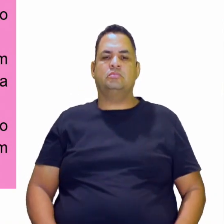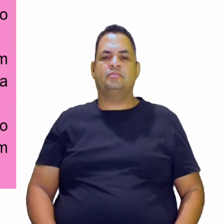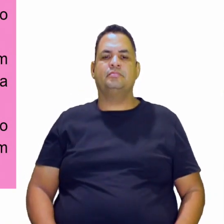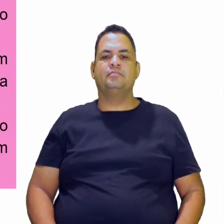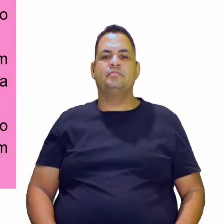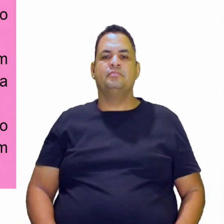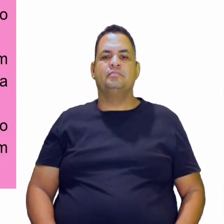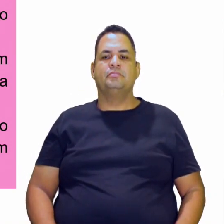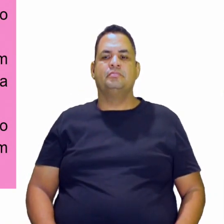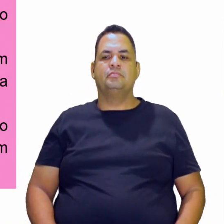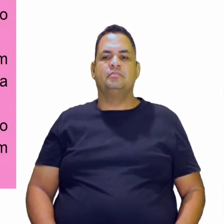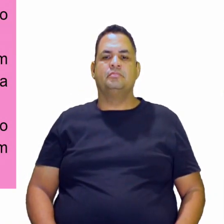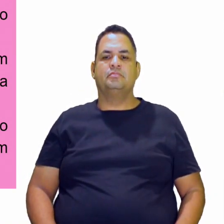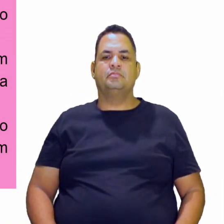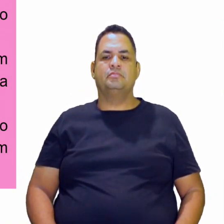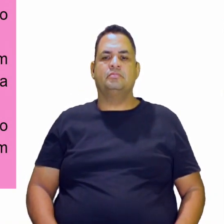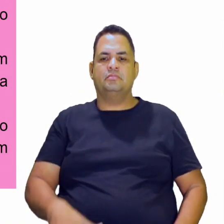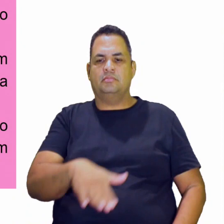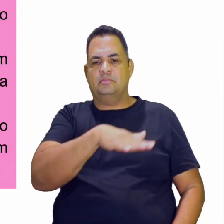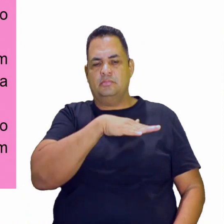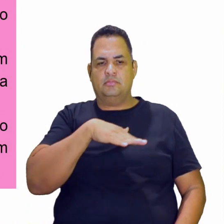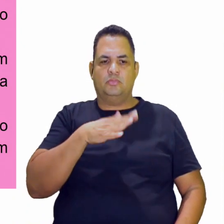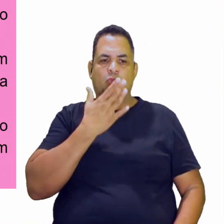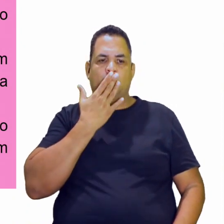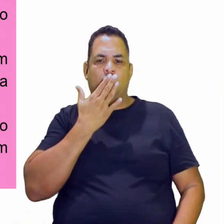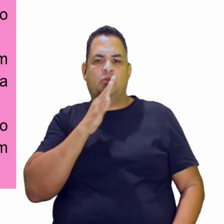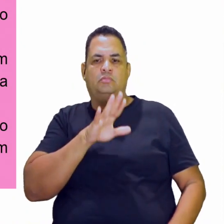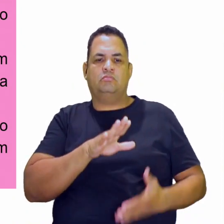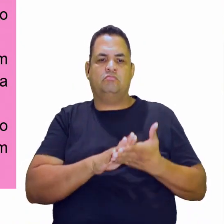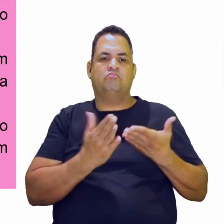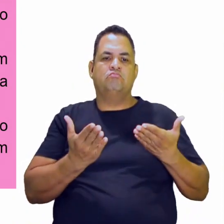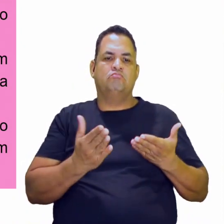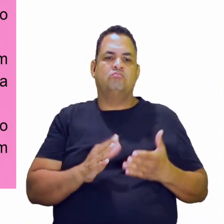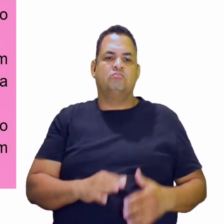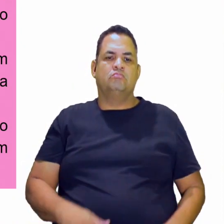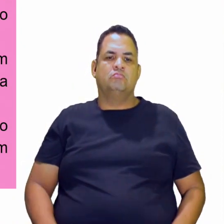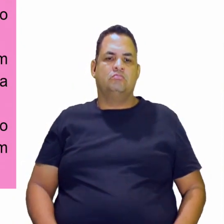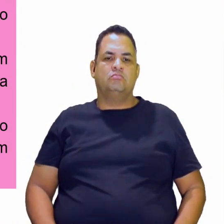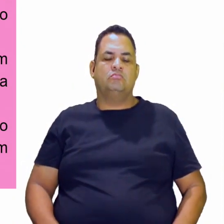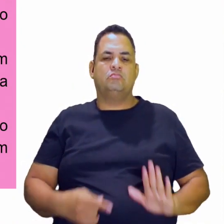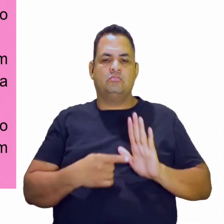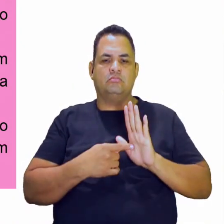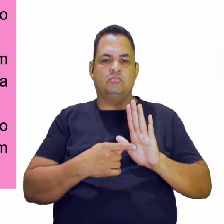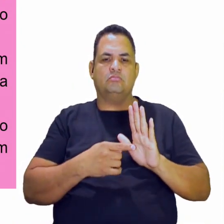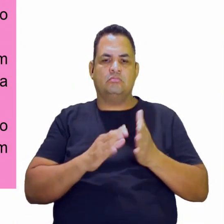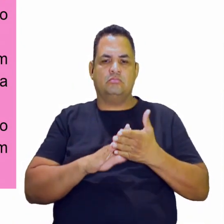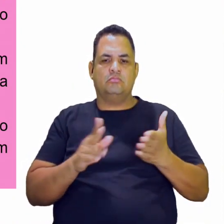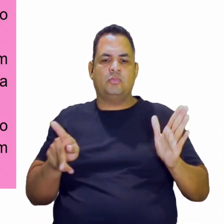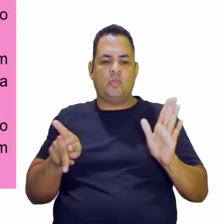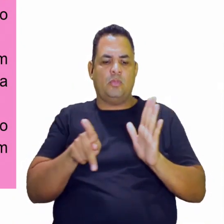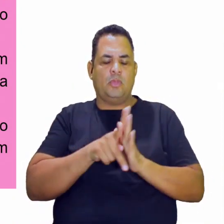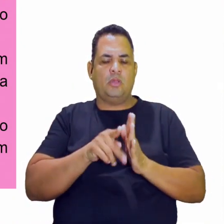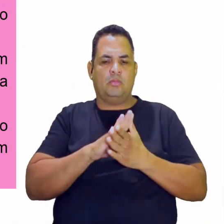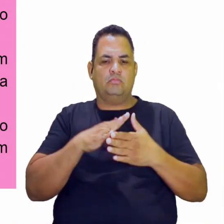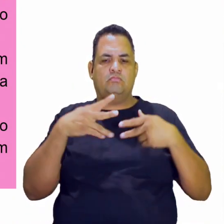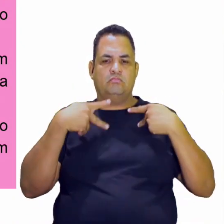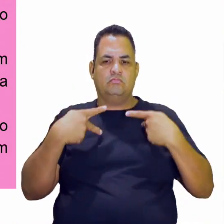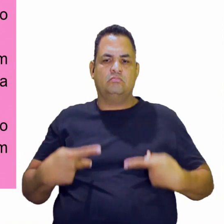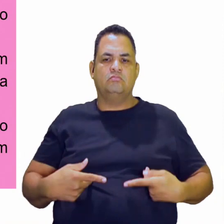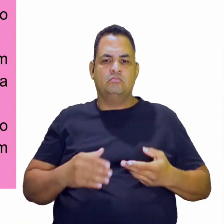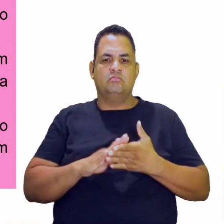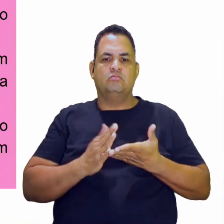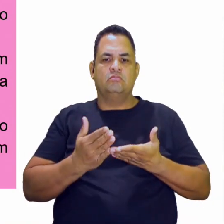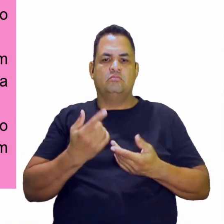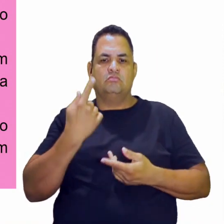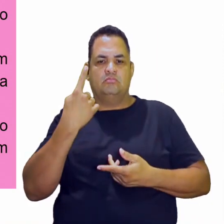brasileira. Então, o espaço, as cores, e representar usando o próprio corpo. É claro que você vai